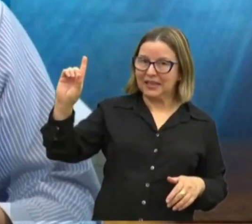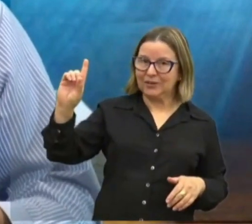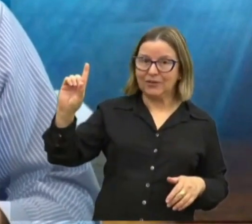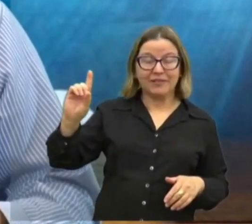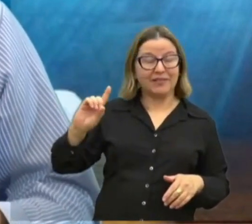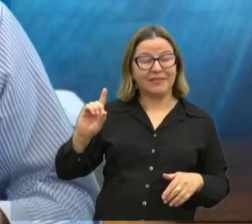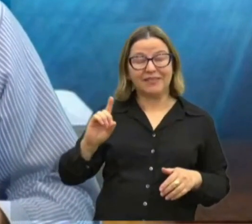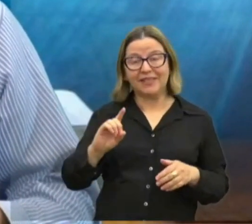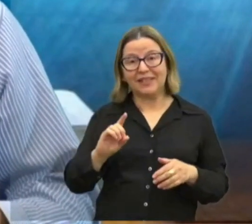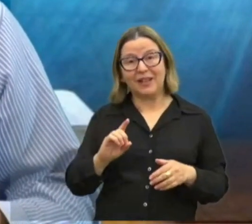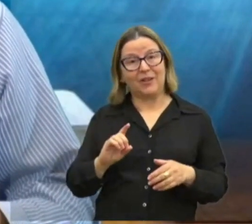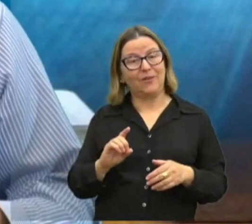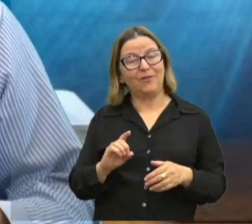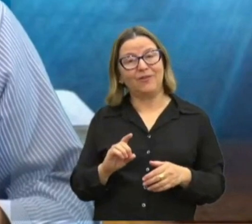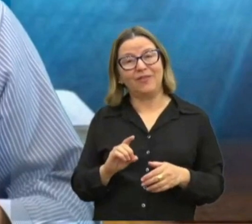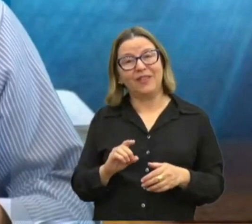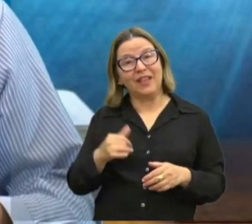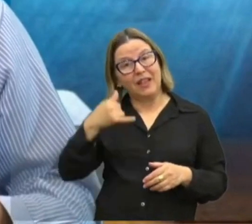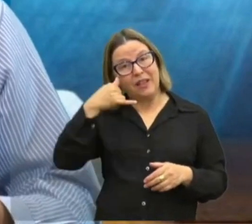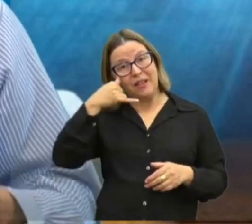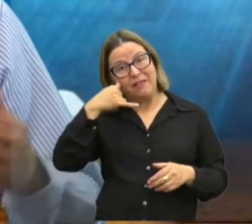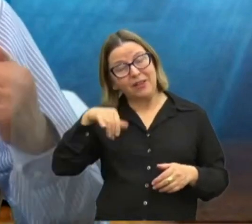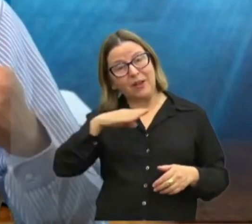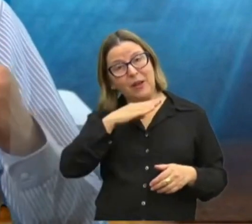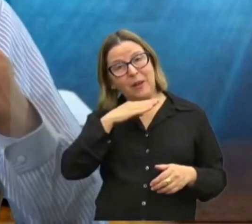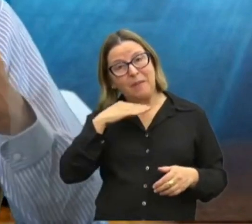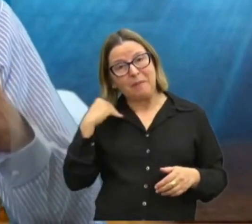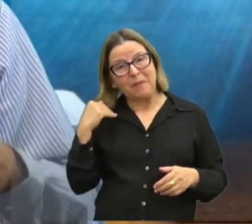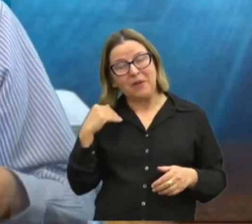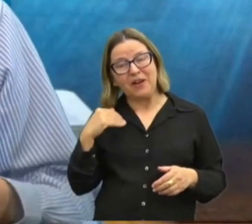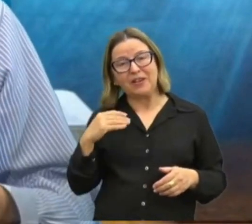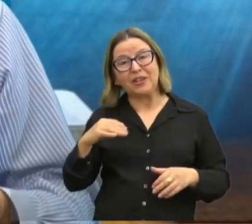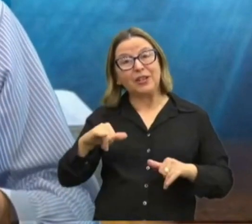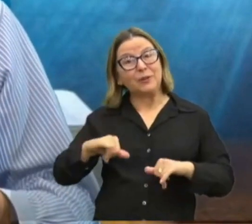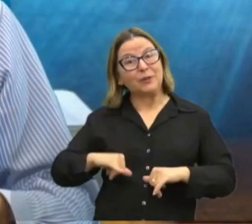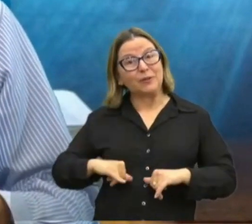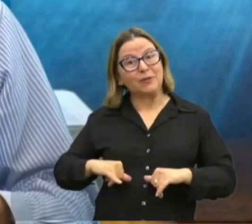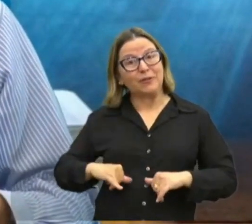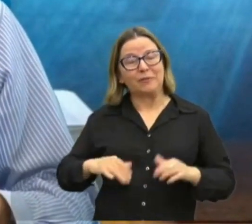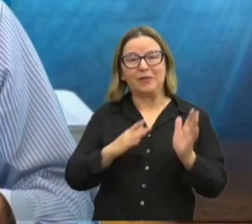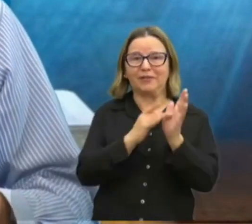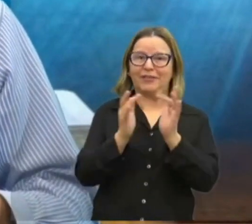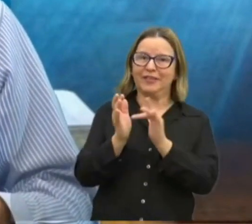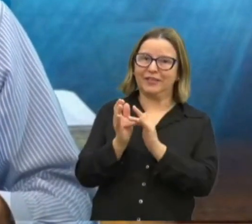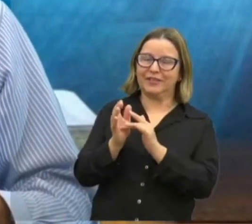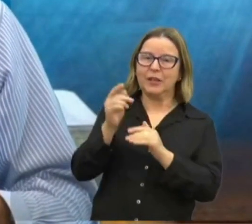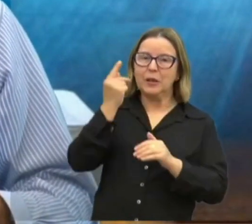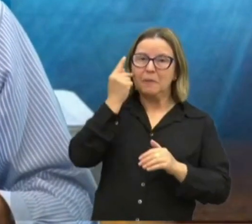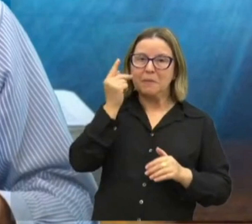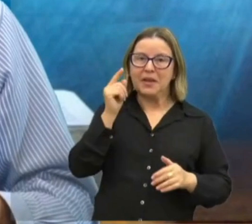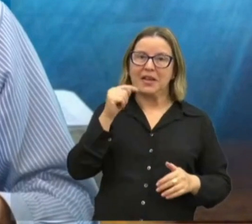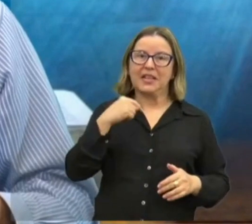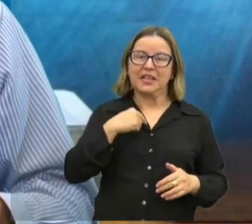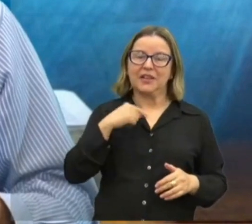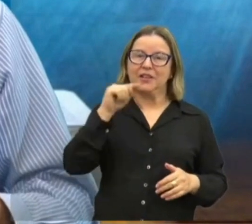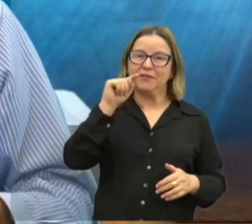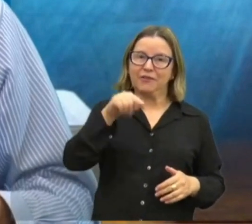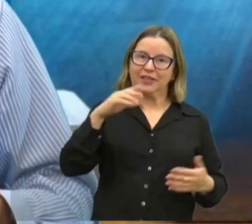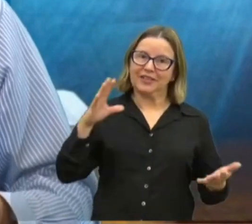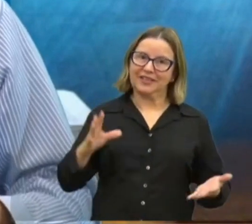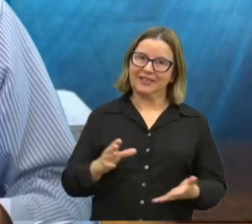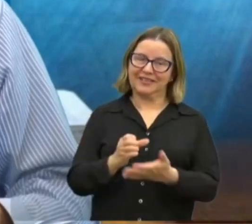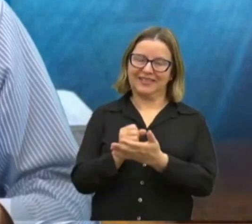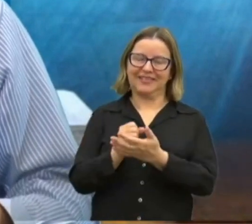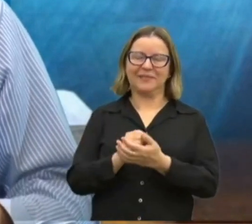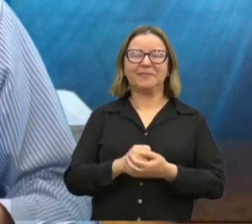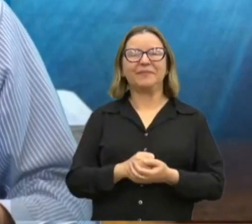seu filho de sofrimento, para que eu e você, nós pudéssemos ser salvos, né?